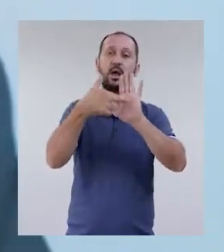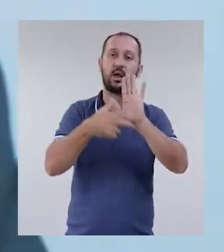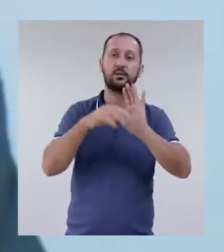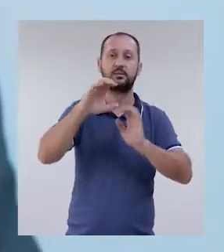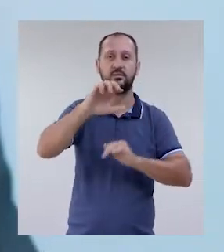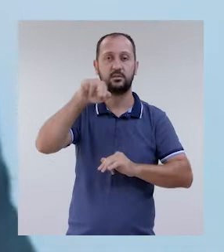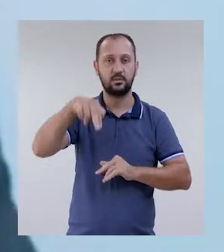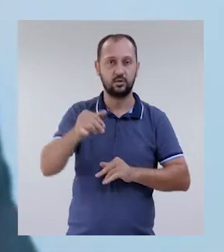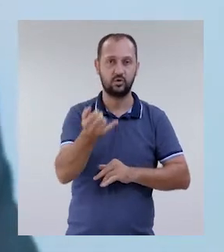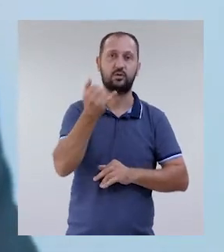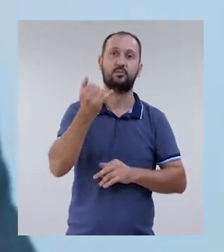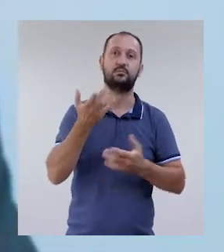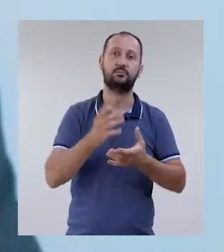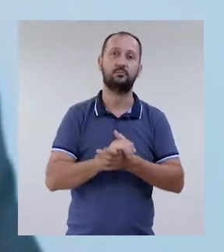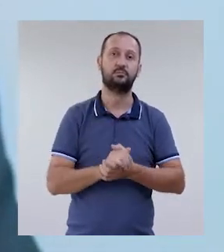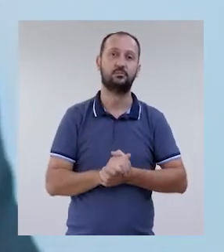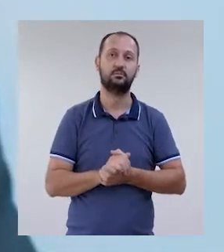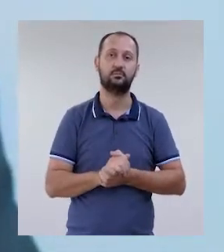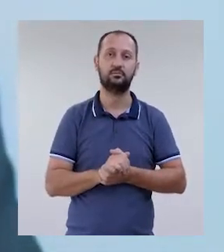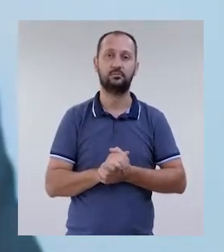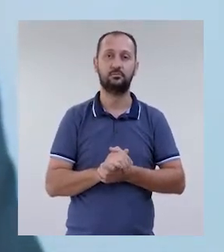sobre a pandemia. Então,